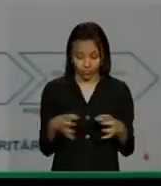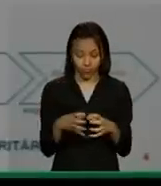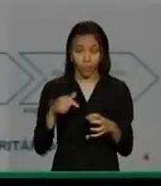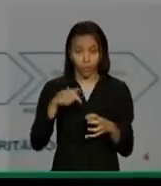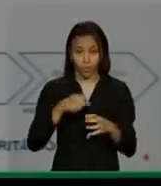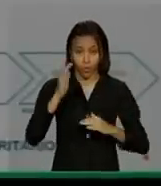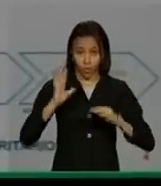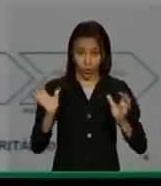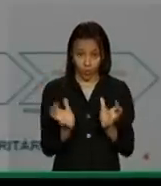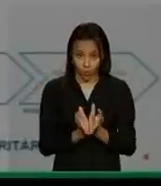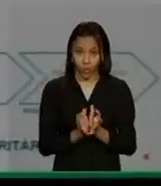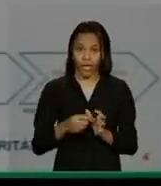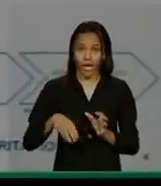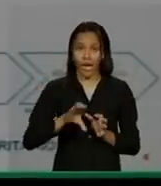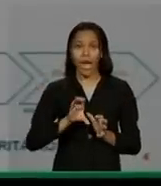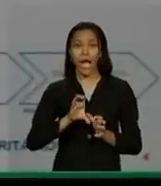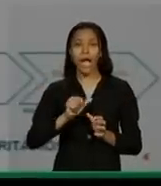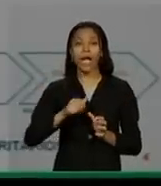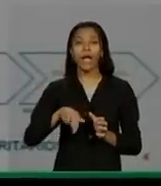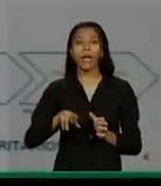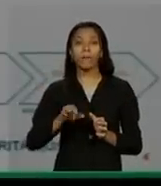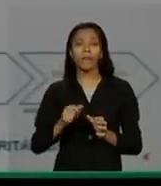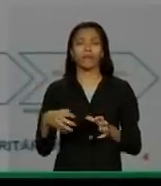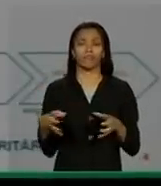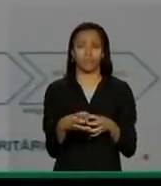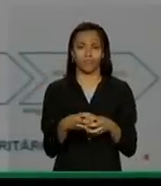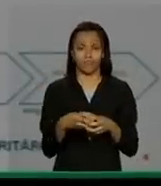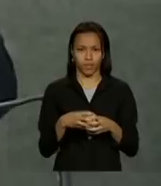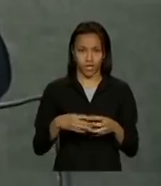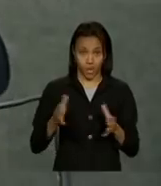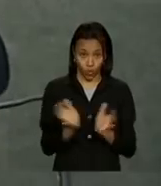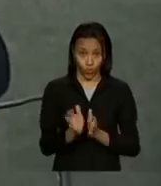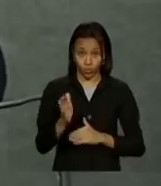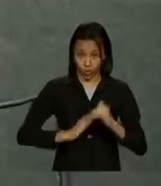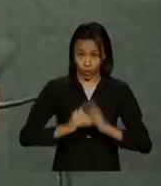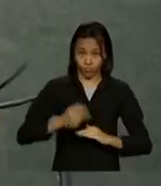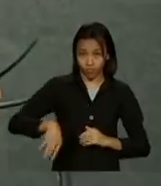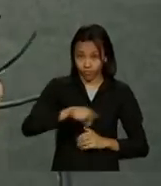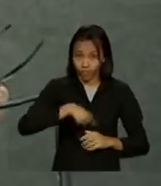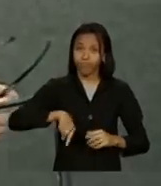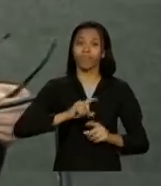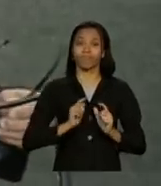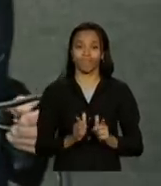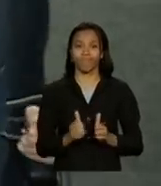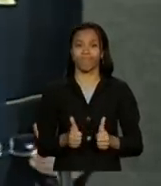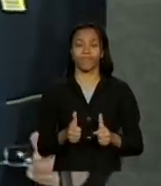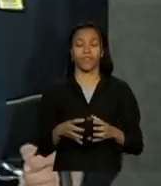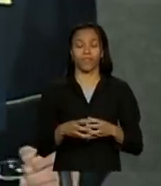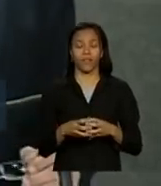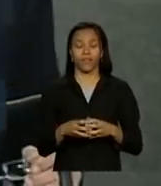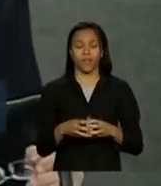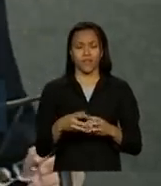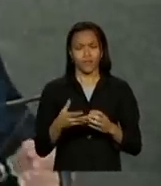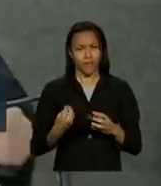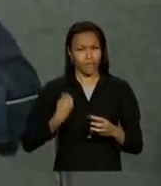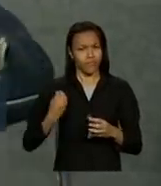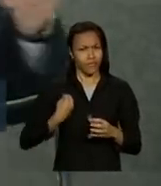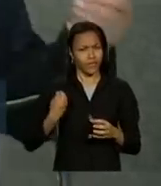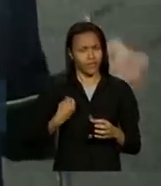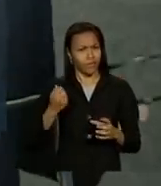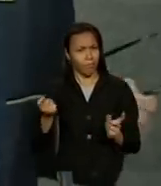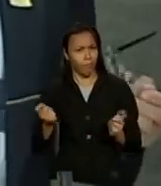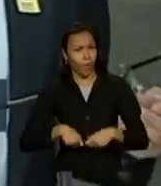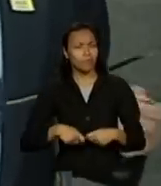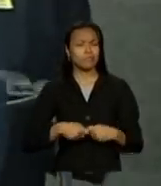eh eh extremamente grande Tá certo mas eu na Vida Prática eu di assim pode